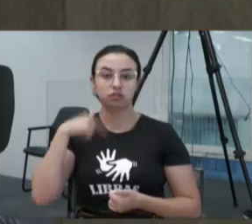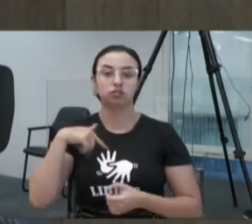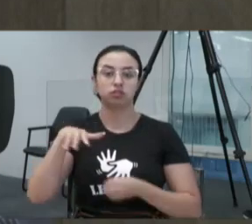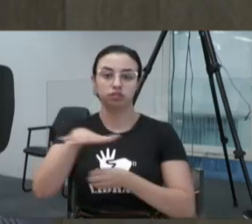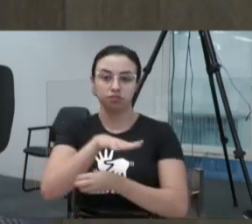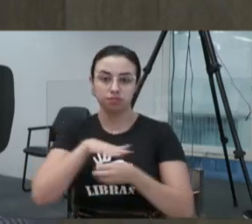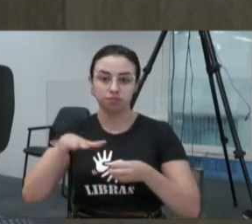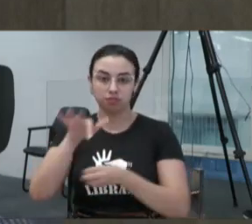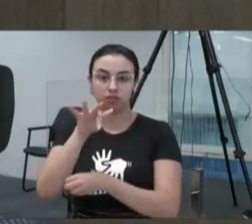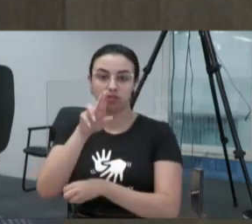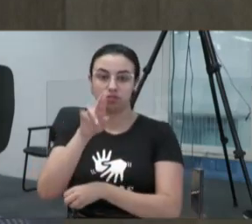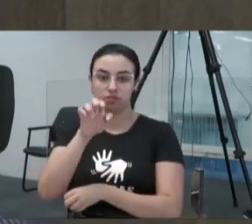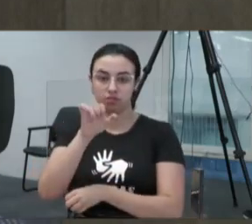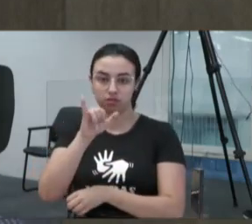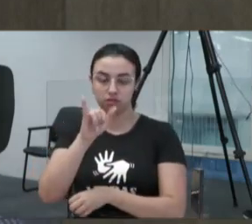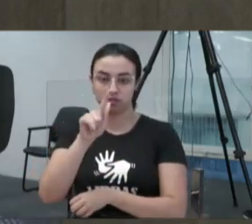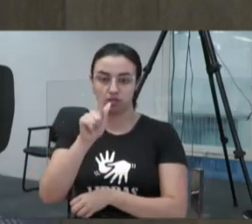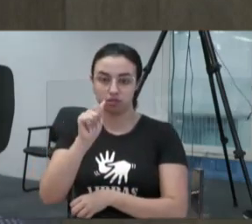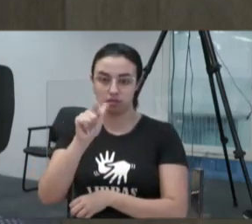Frei Galvão,